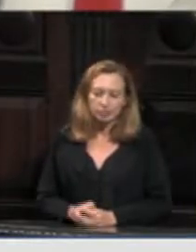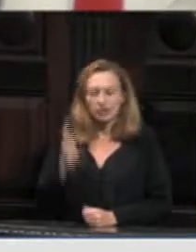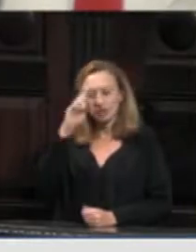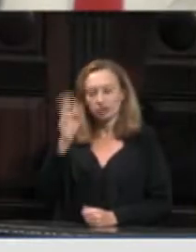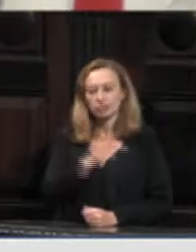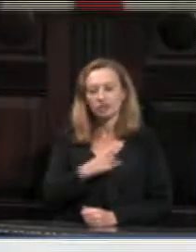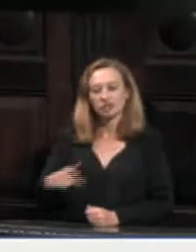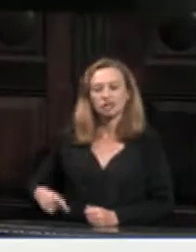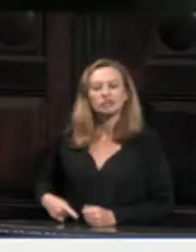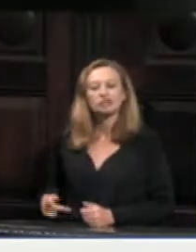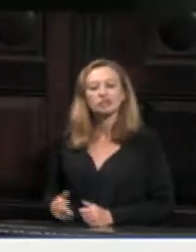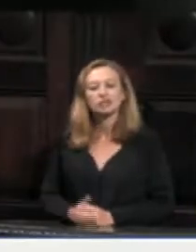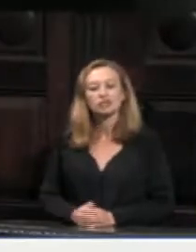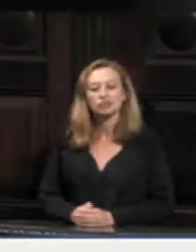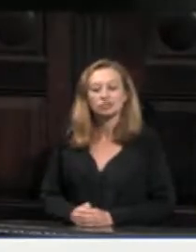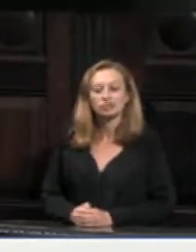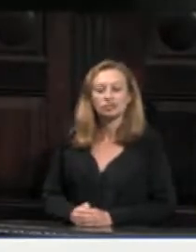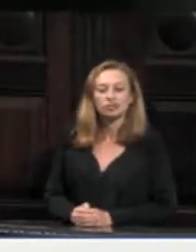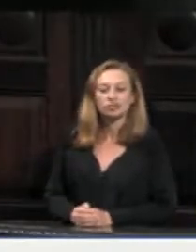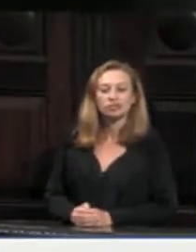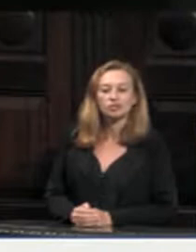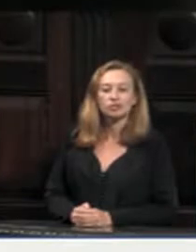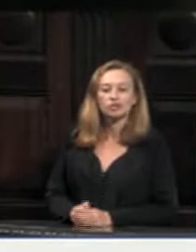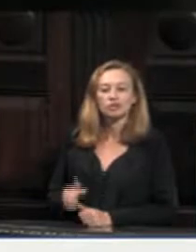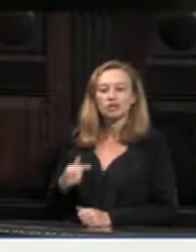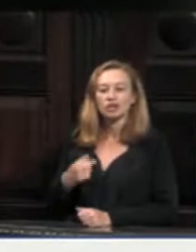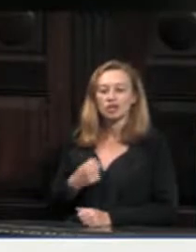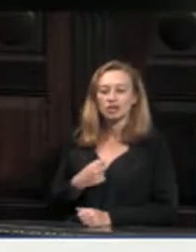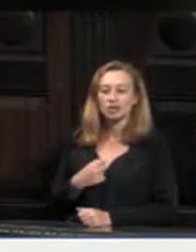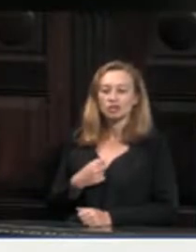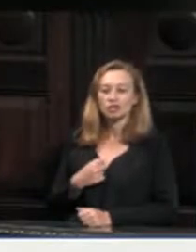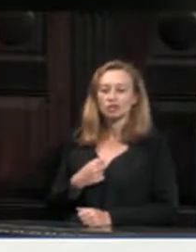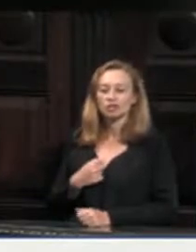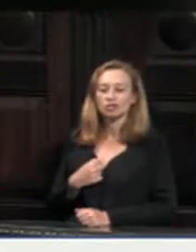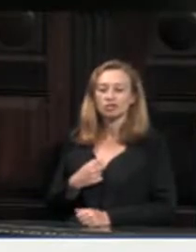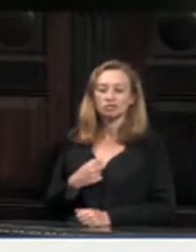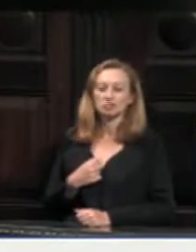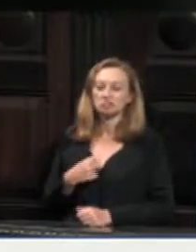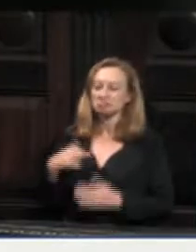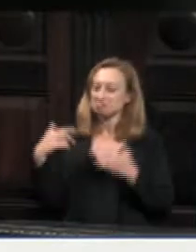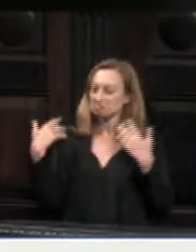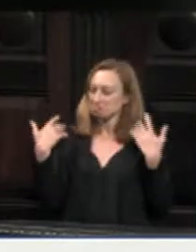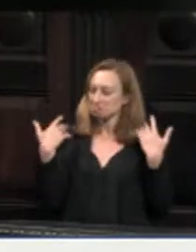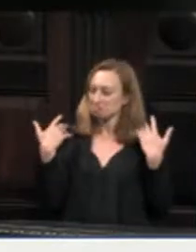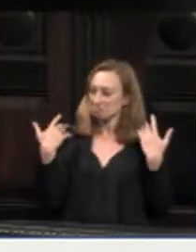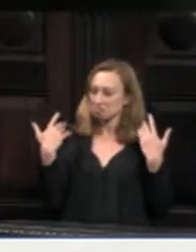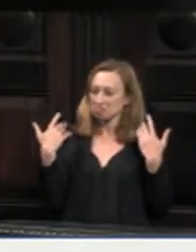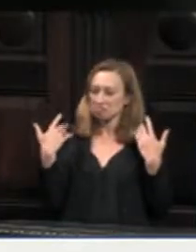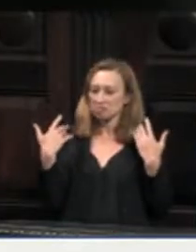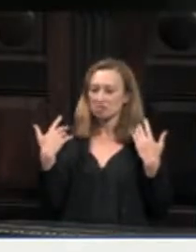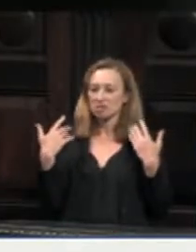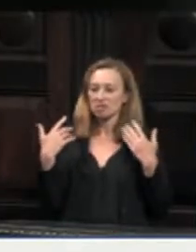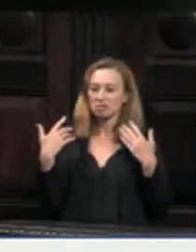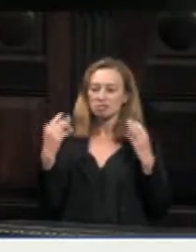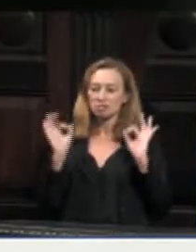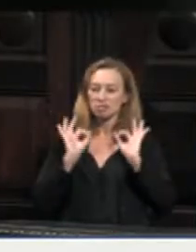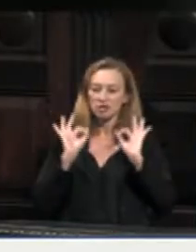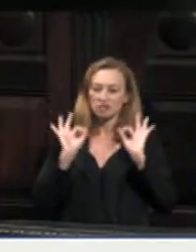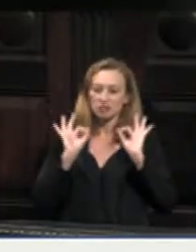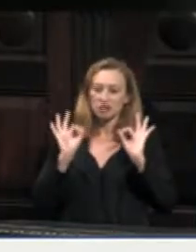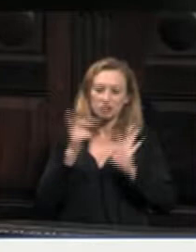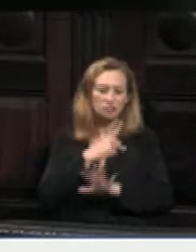Senhor presidente, eu acompanho o brilhante parecer do